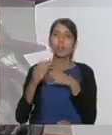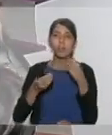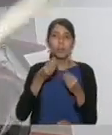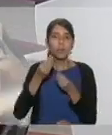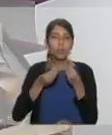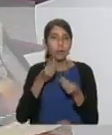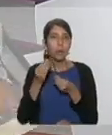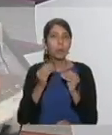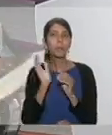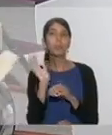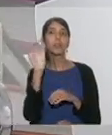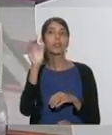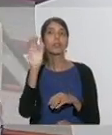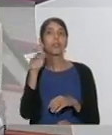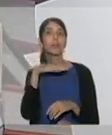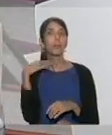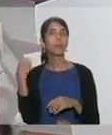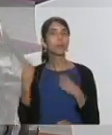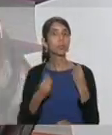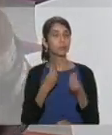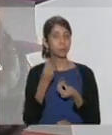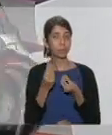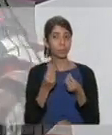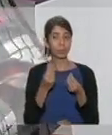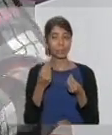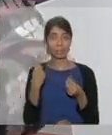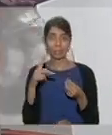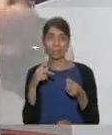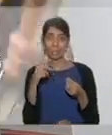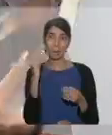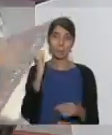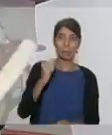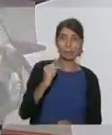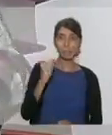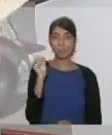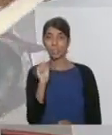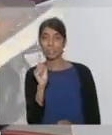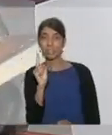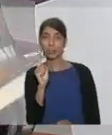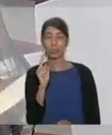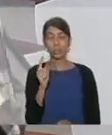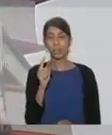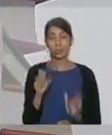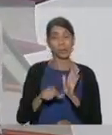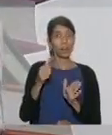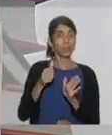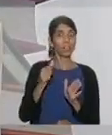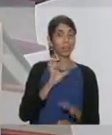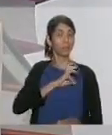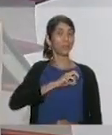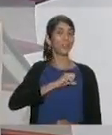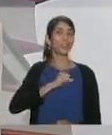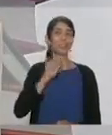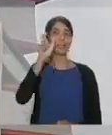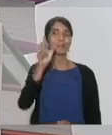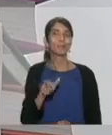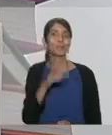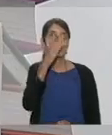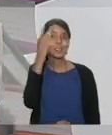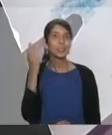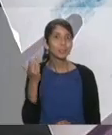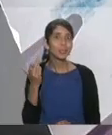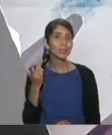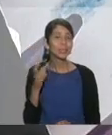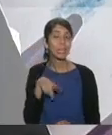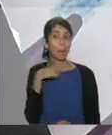vai descobrindo o que está por trás da morte. Então, no meio desse conflito, mata, não mata, porque pela primeira vez a morte também se apaixona por uma pessoa. Mas que